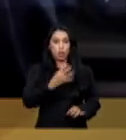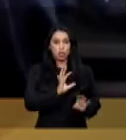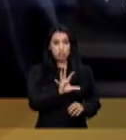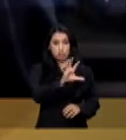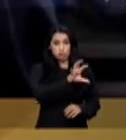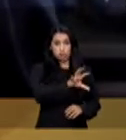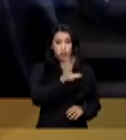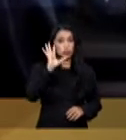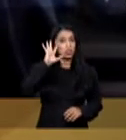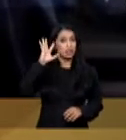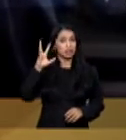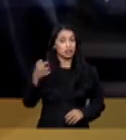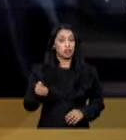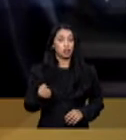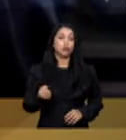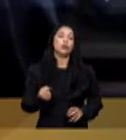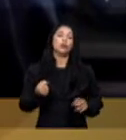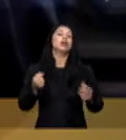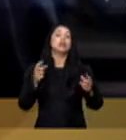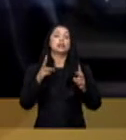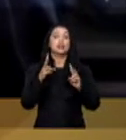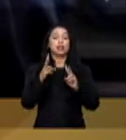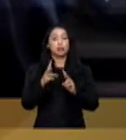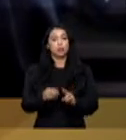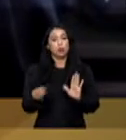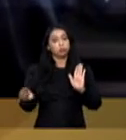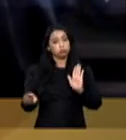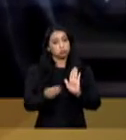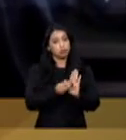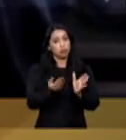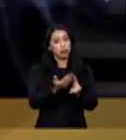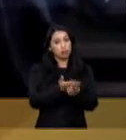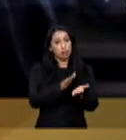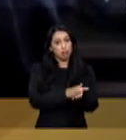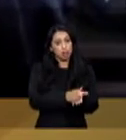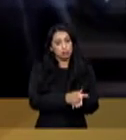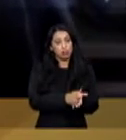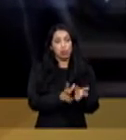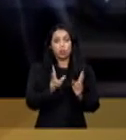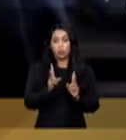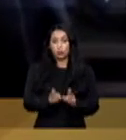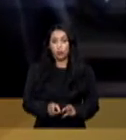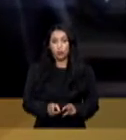foi aplicada aqui no caso concreto.